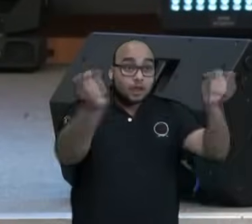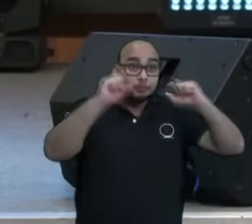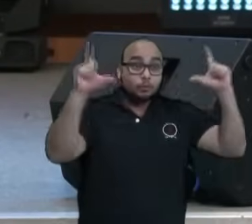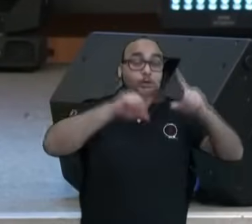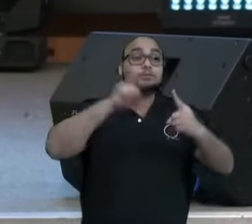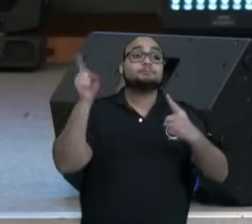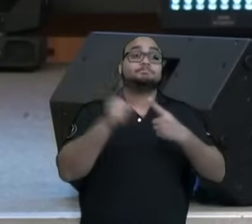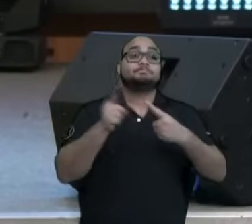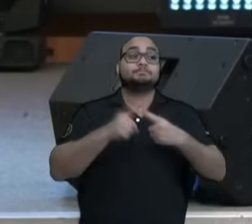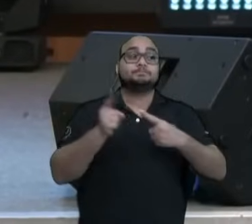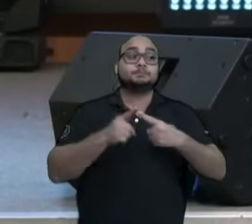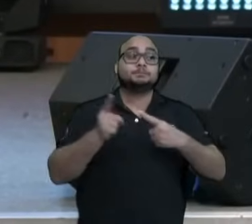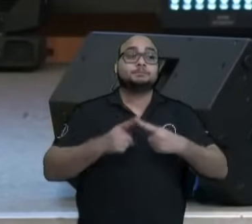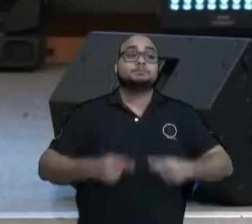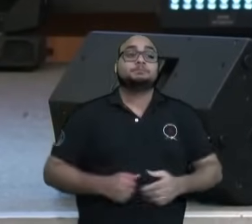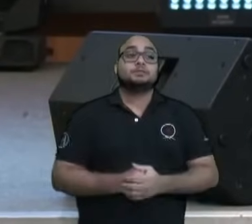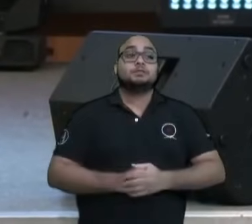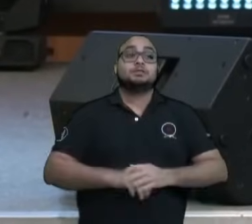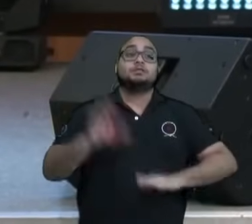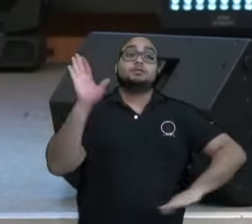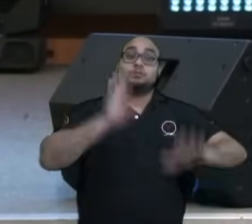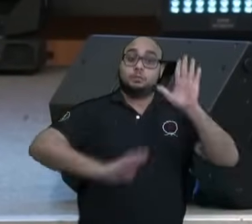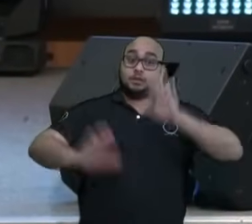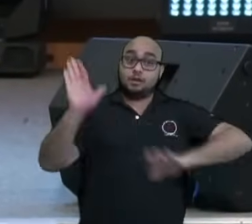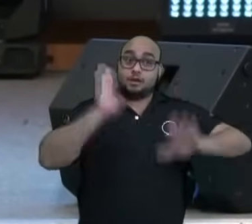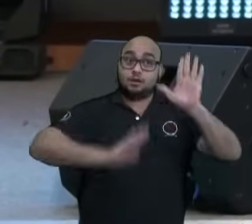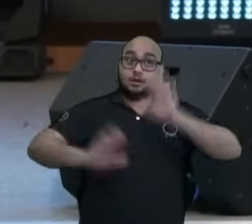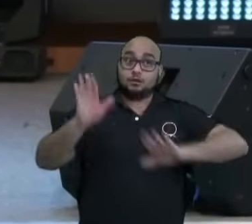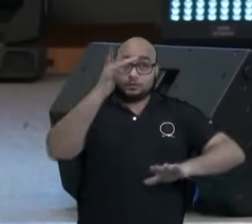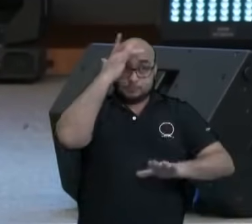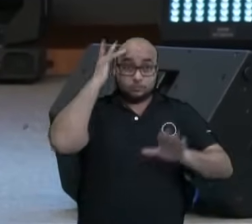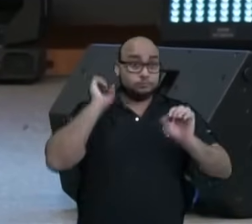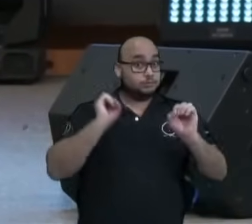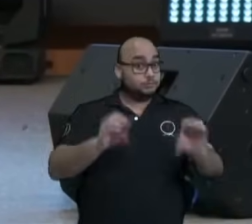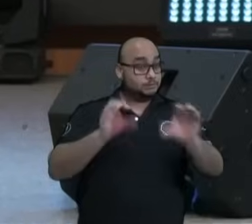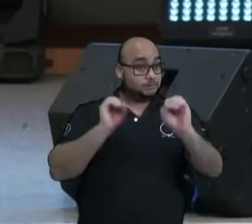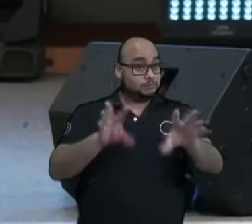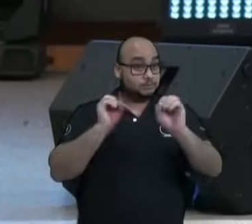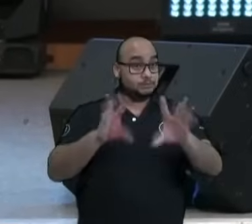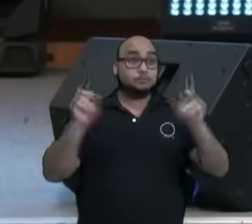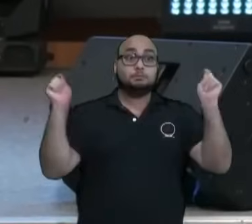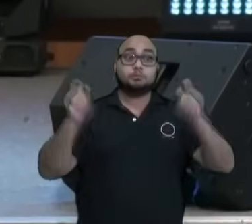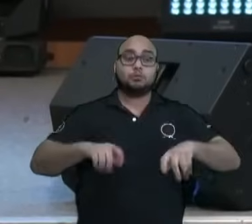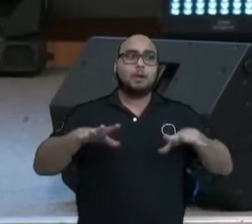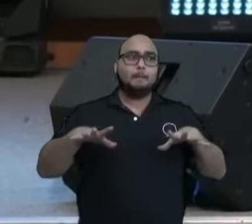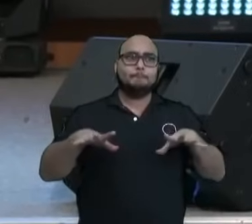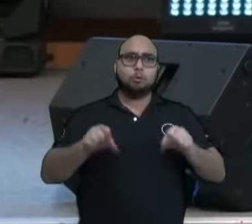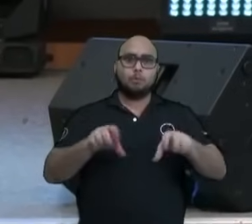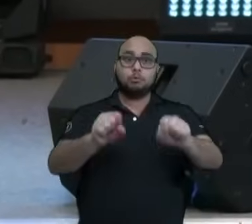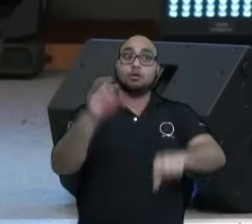encerrar Cuidado com gente ensinando que você pode conquistar coisas